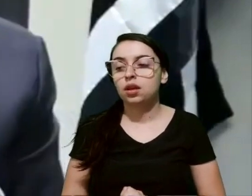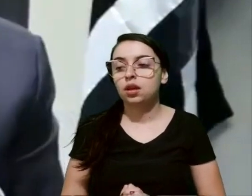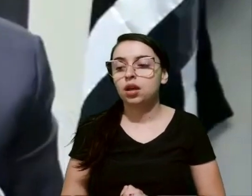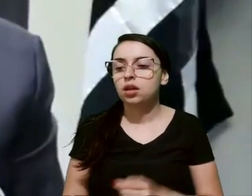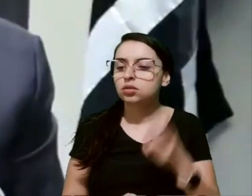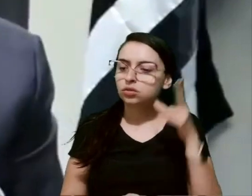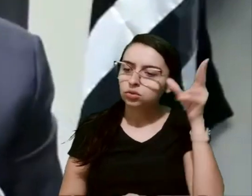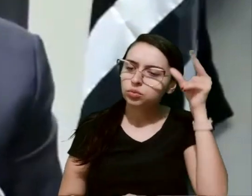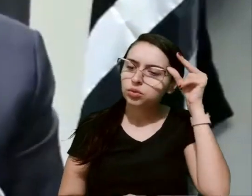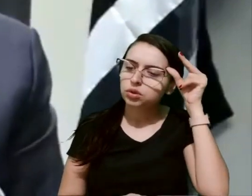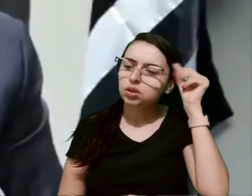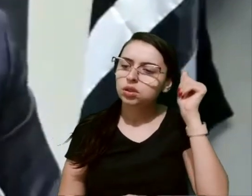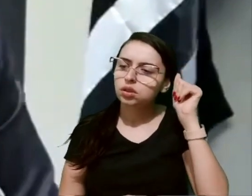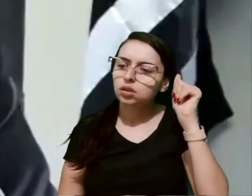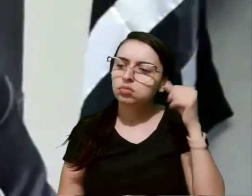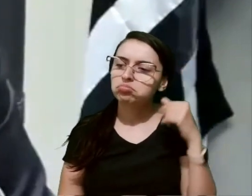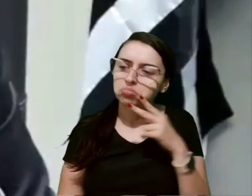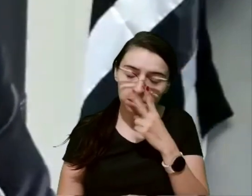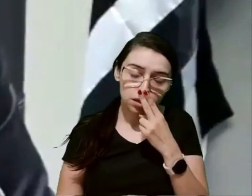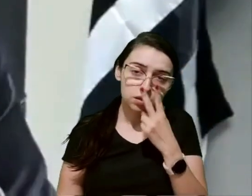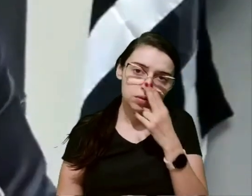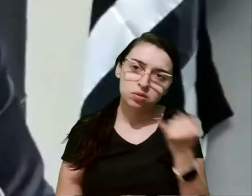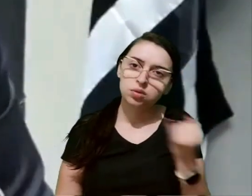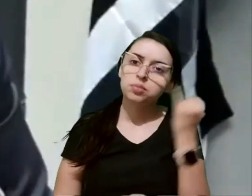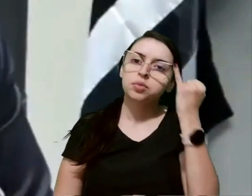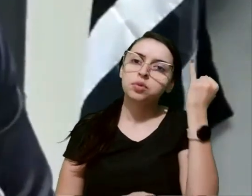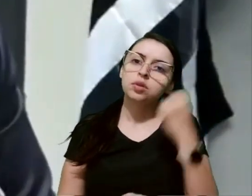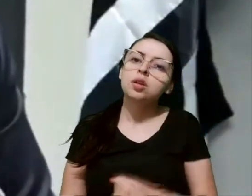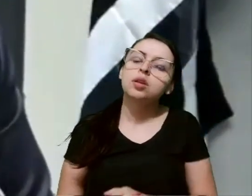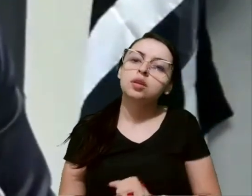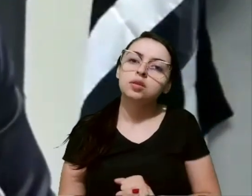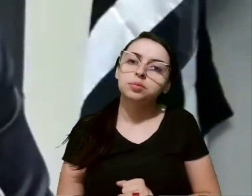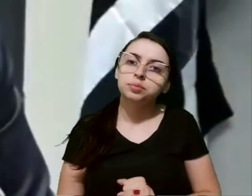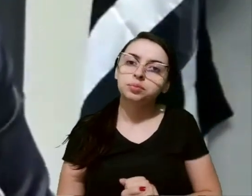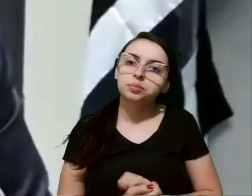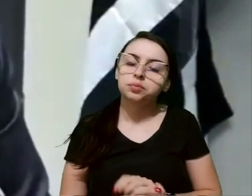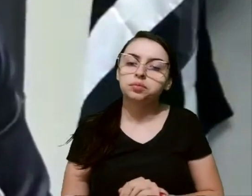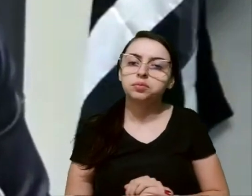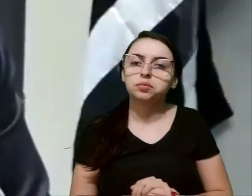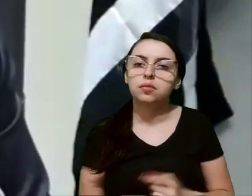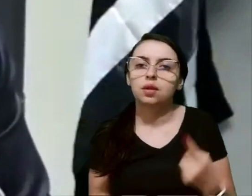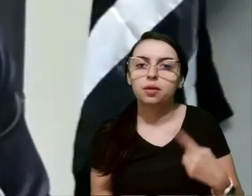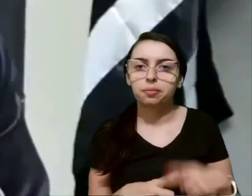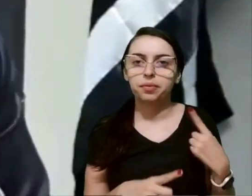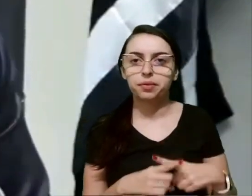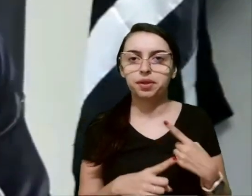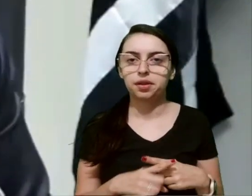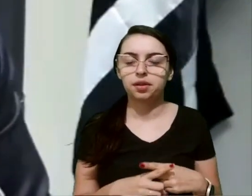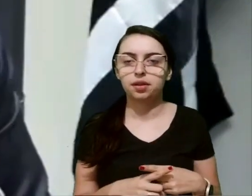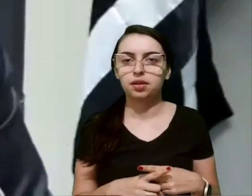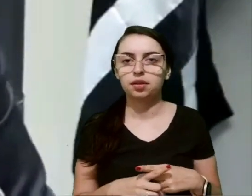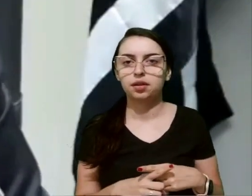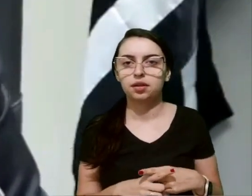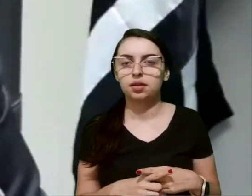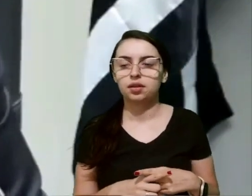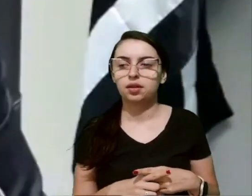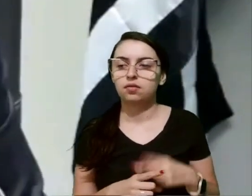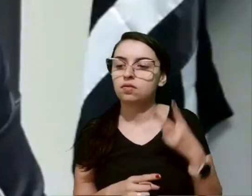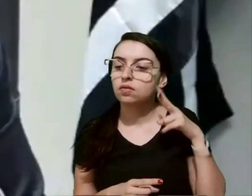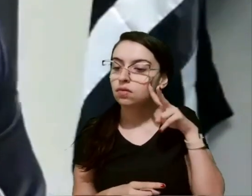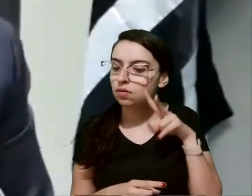conceito que eu acho me parece muito importante de Pristin Klein, porque ele